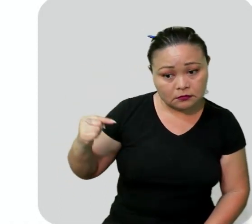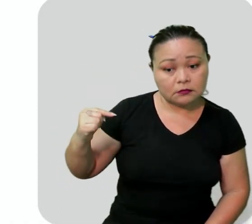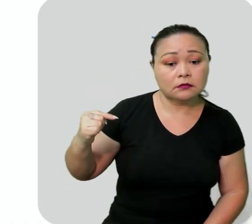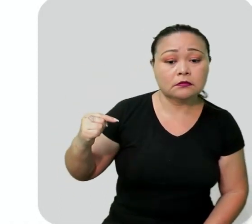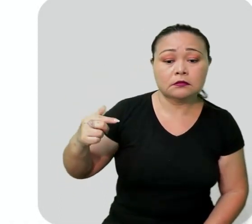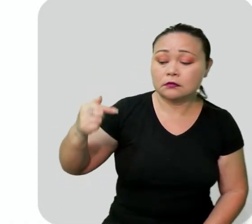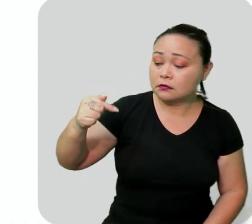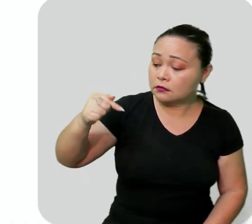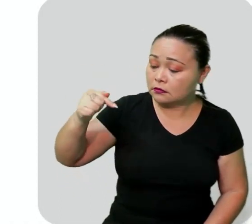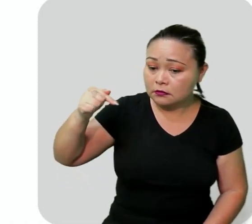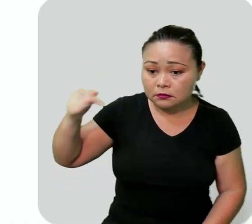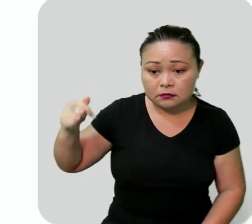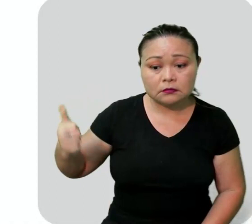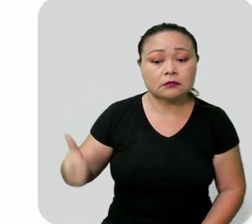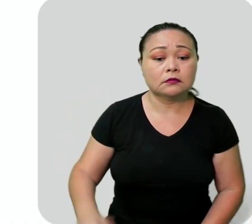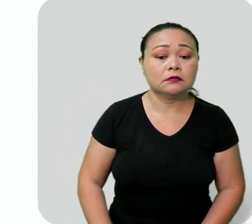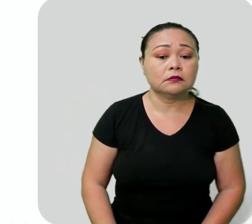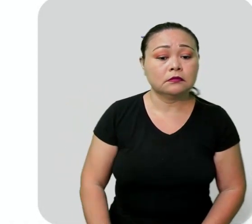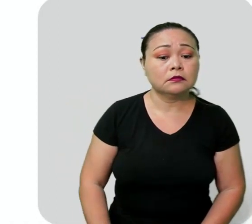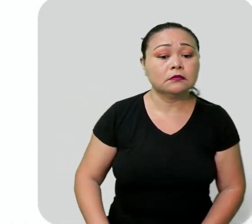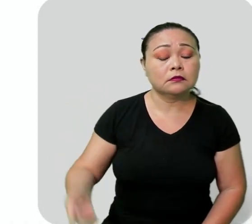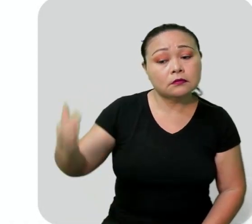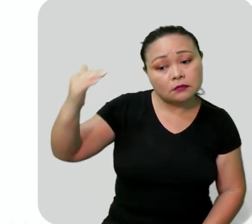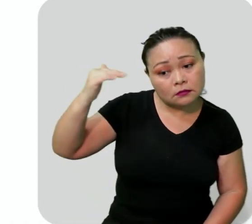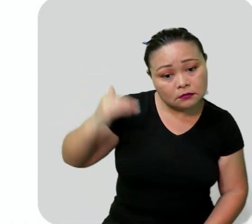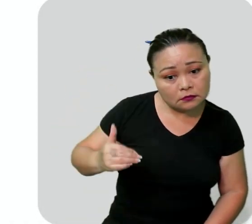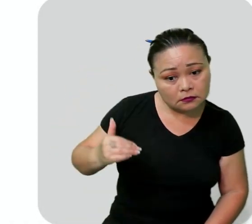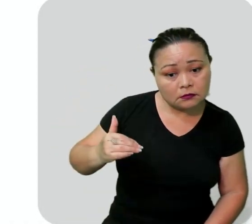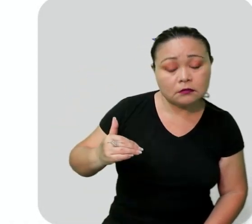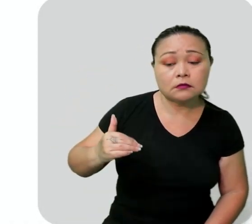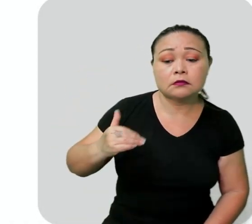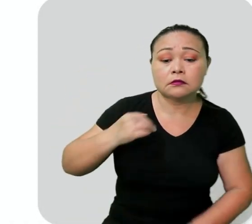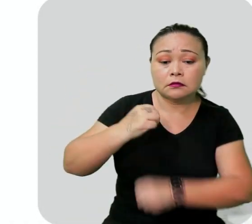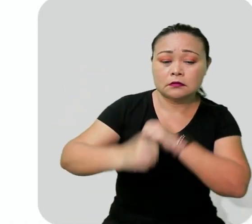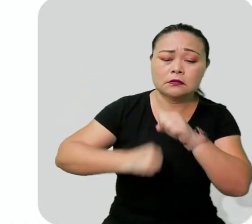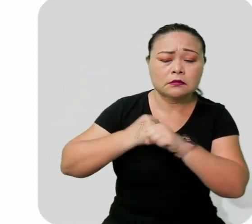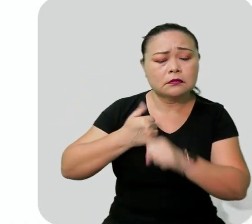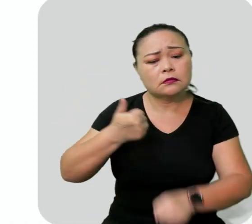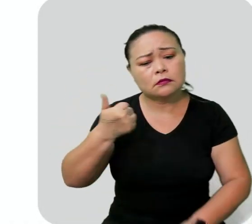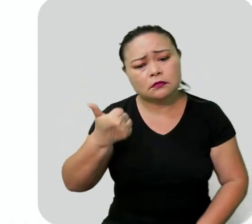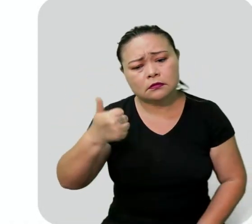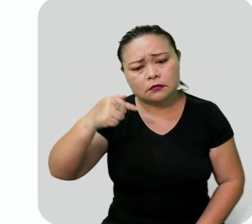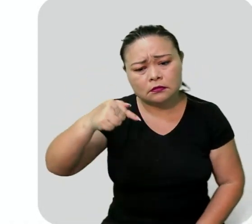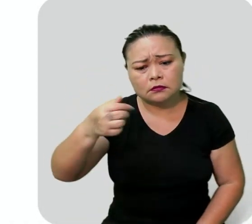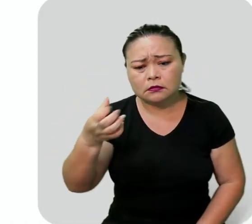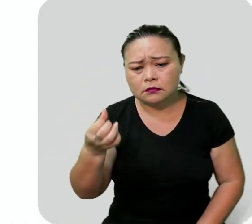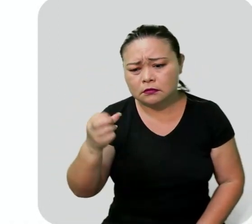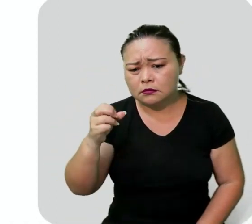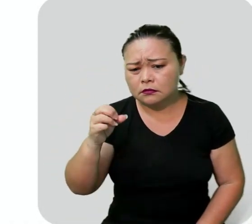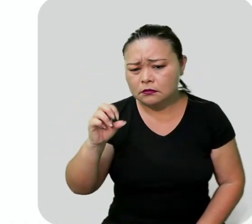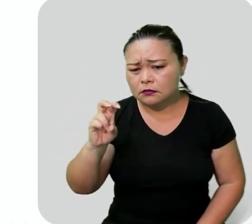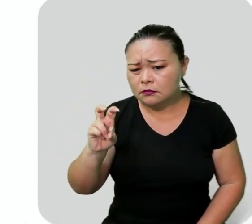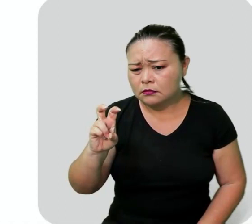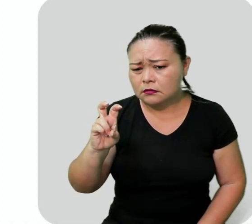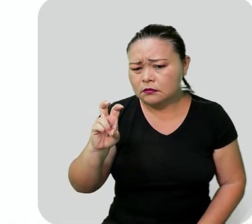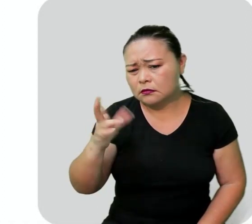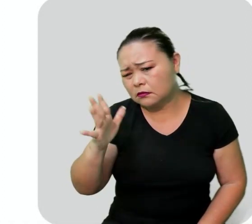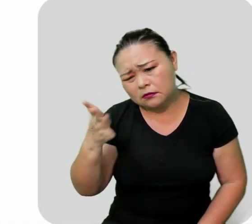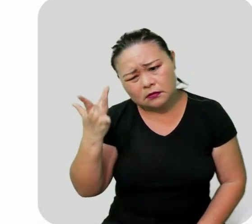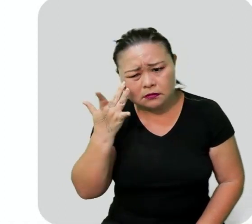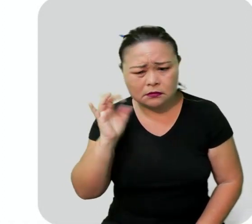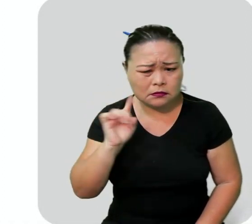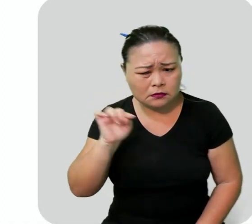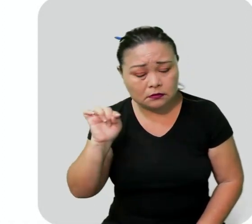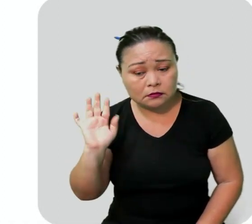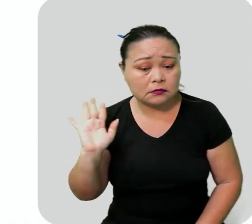de 1777. O Badajoz, eu creio que é de 1765. 60 alguma coisa,